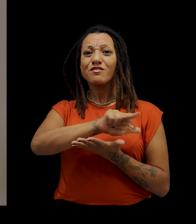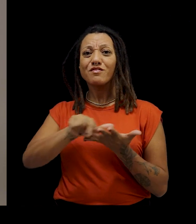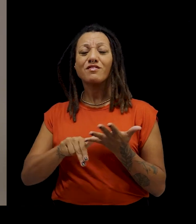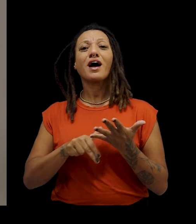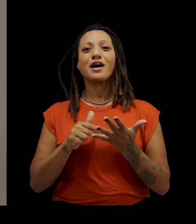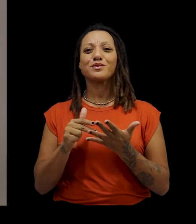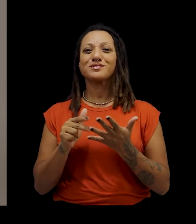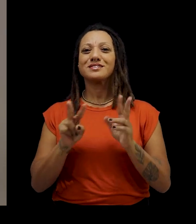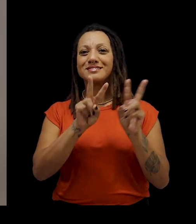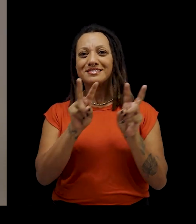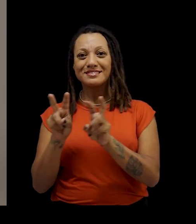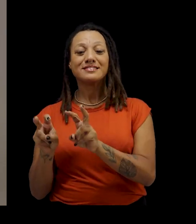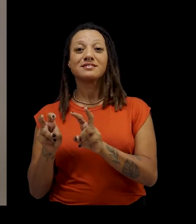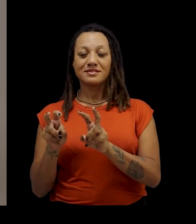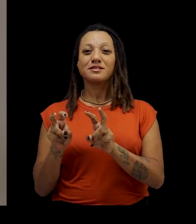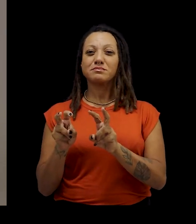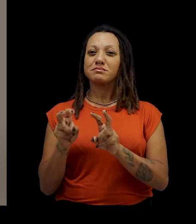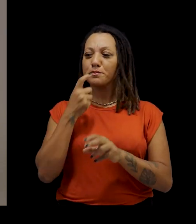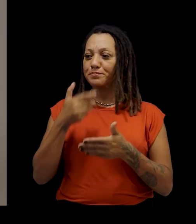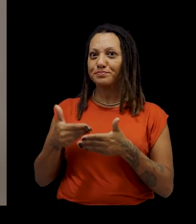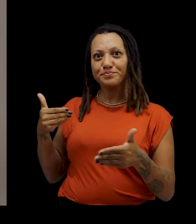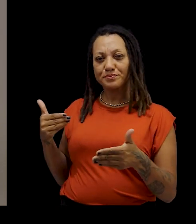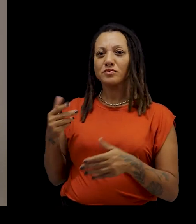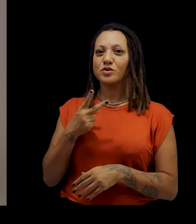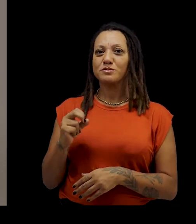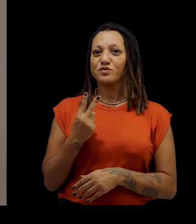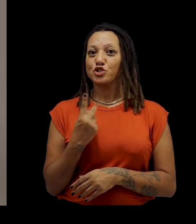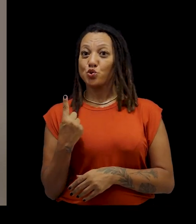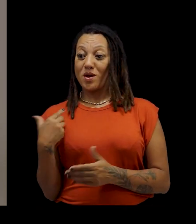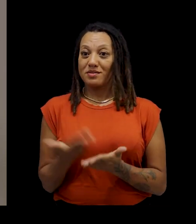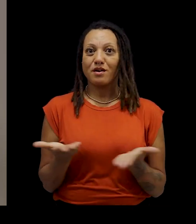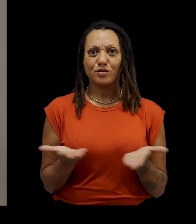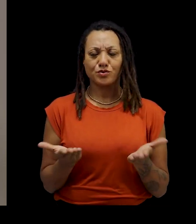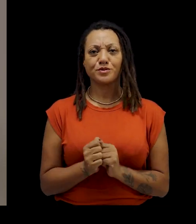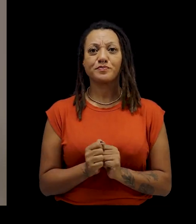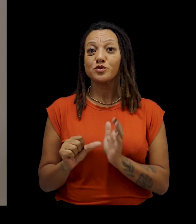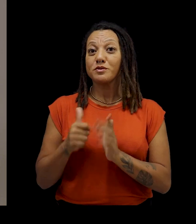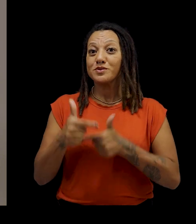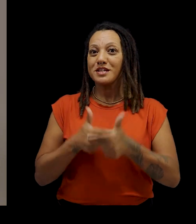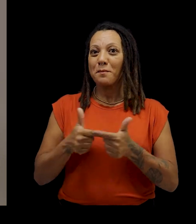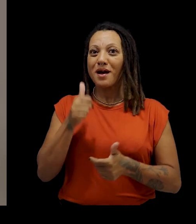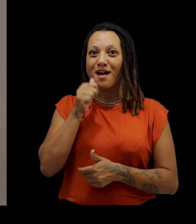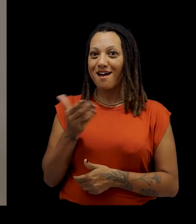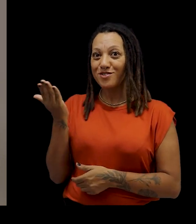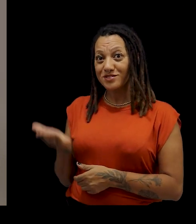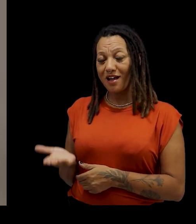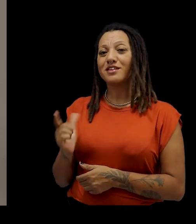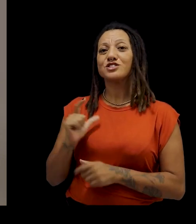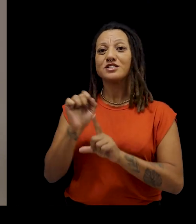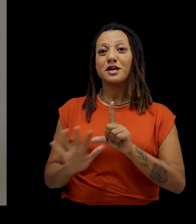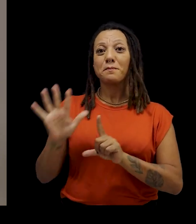trabalhos que abordam esse território são mais recentes, né, de 2021 para cá, os primeiros trabalhos da Janaína eram feitos